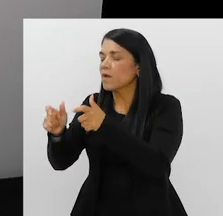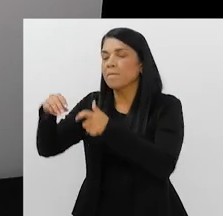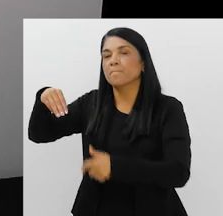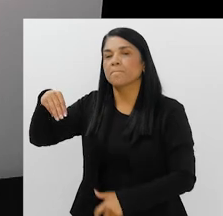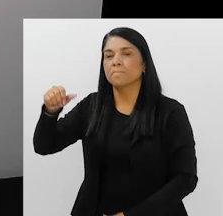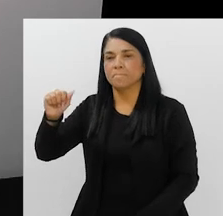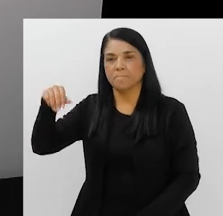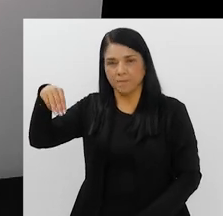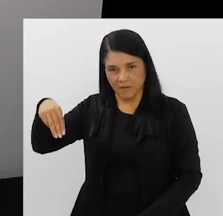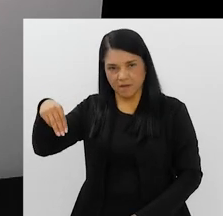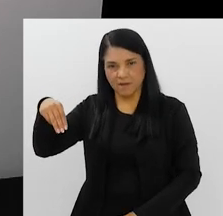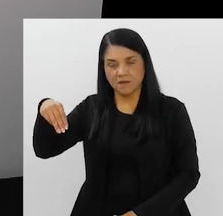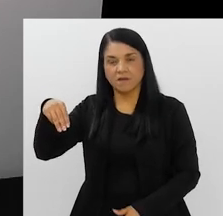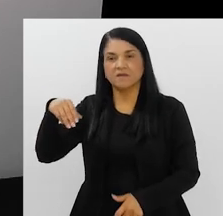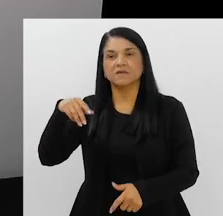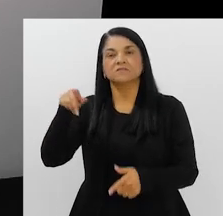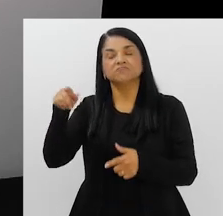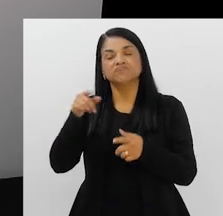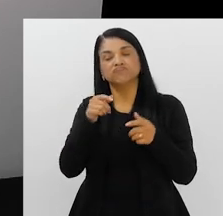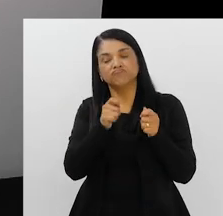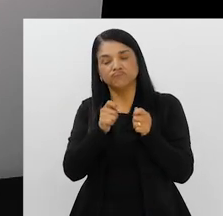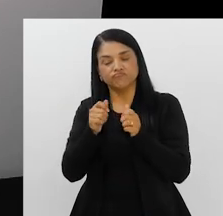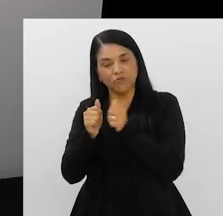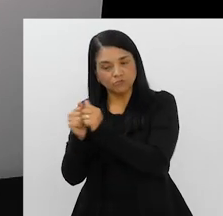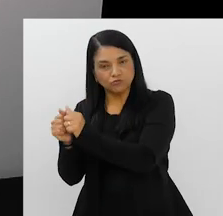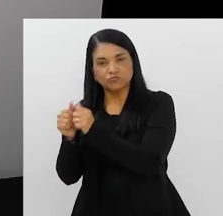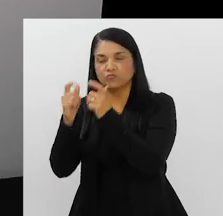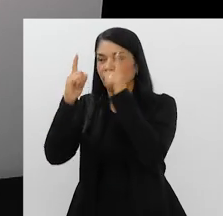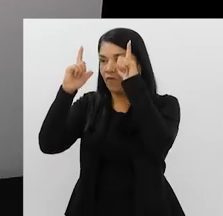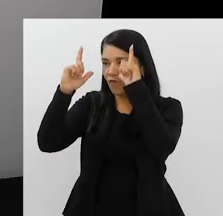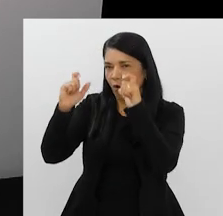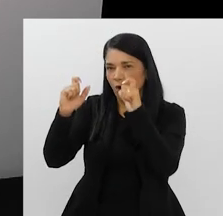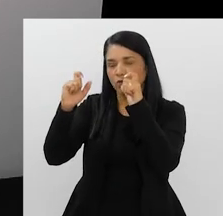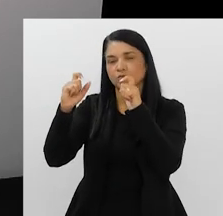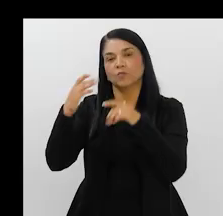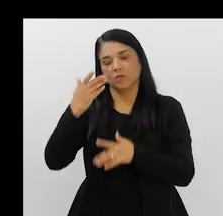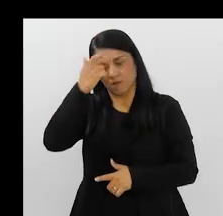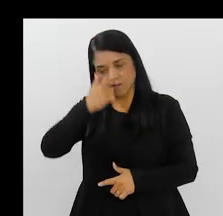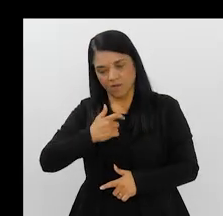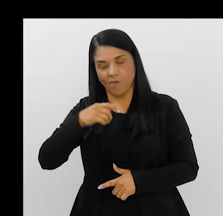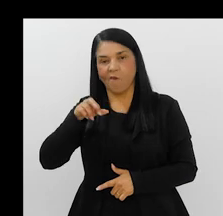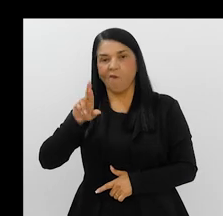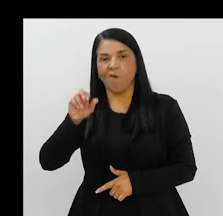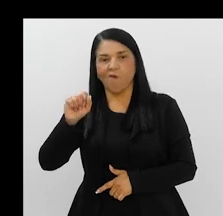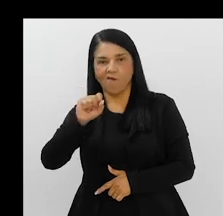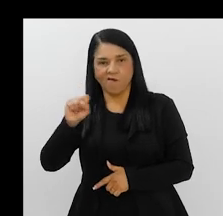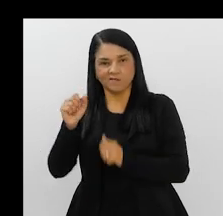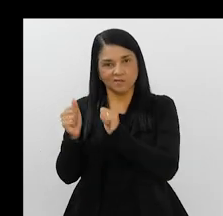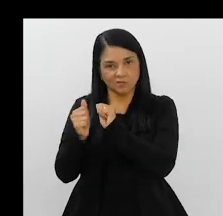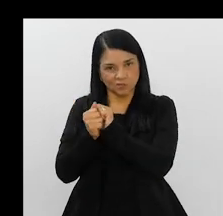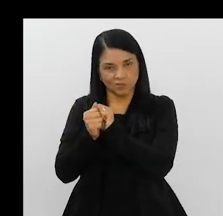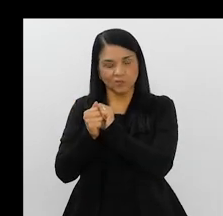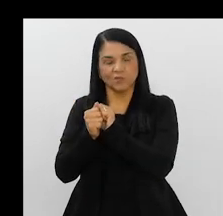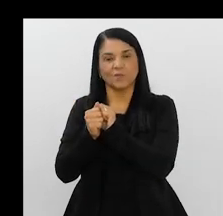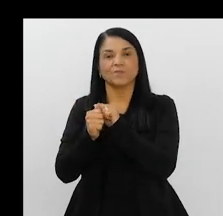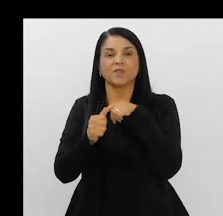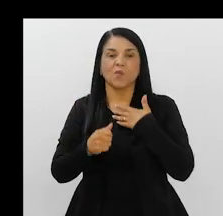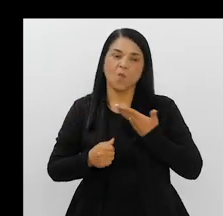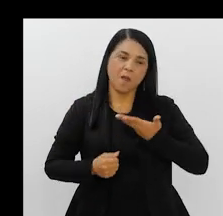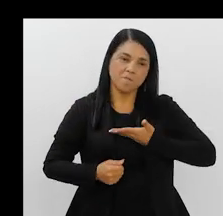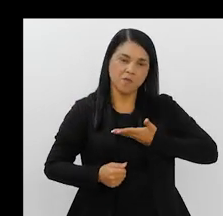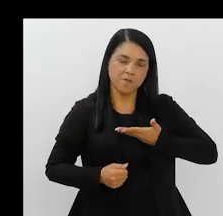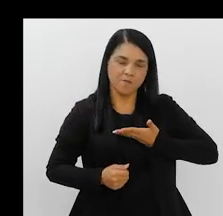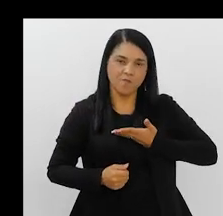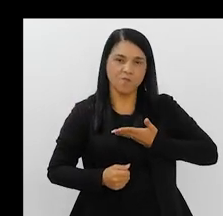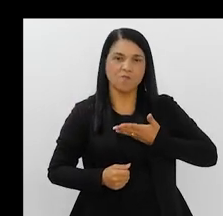sim. Sim. Então eles levaram a gente para lá e fizeram a foto. Então o Aiden comentou sobre isso, né?